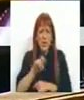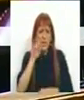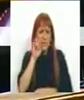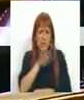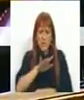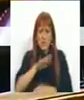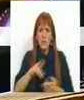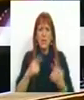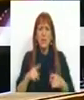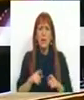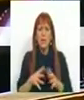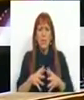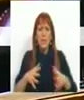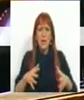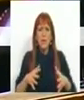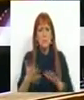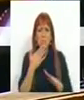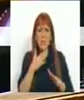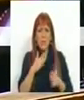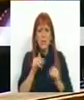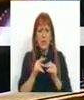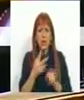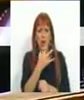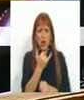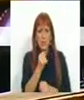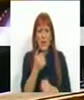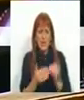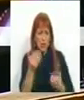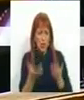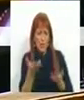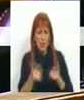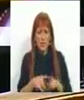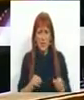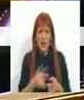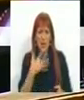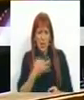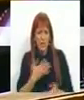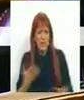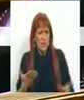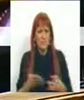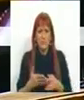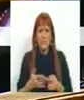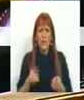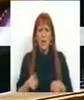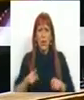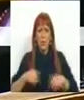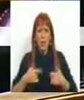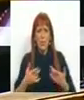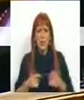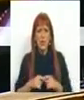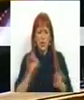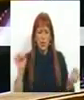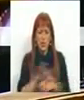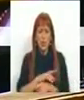Defesa Nacional ter crescido relativamente a 2015. E é de tal maneira convincente que até o próprio